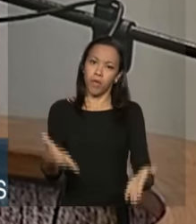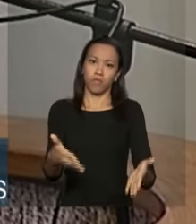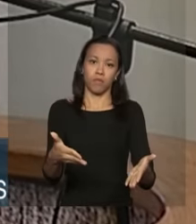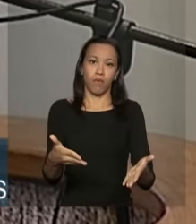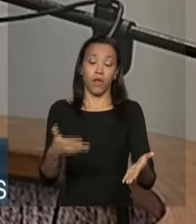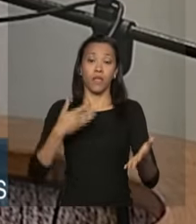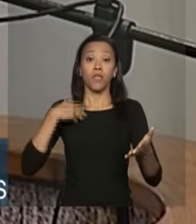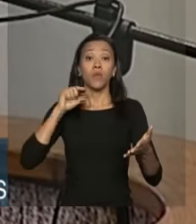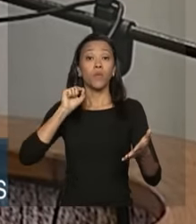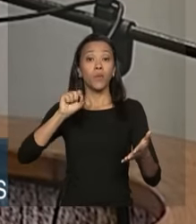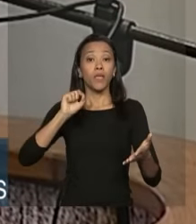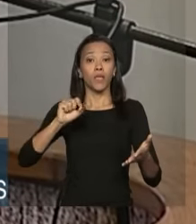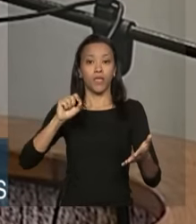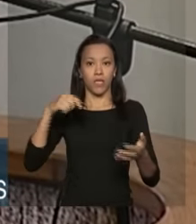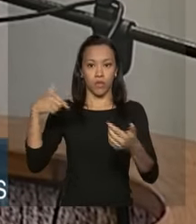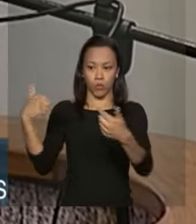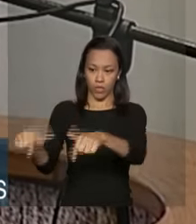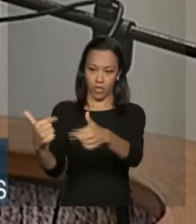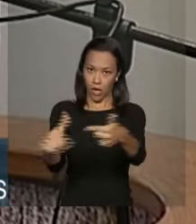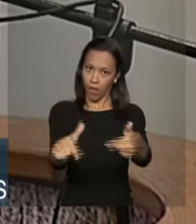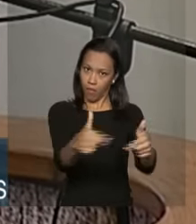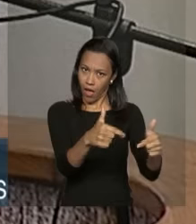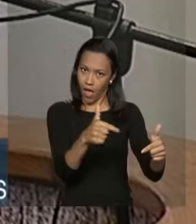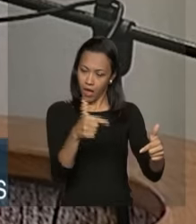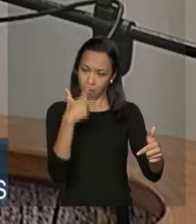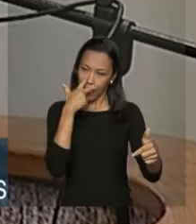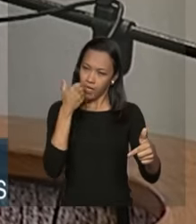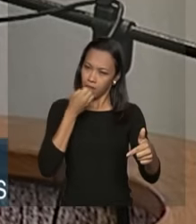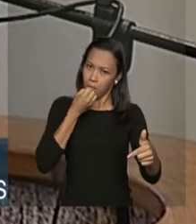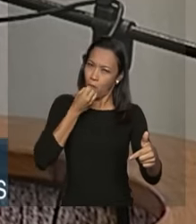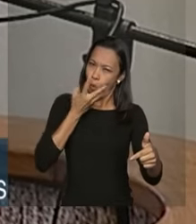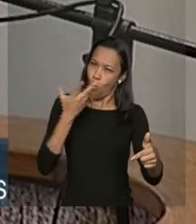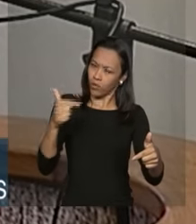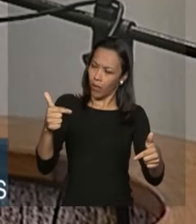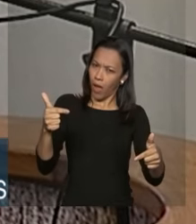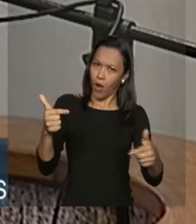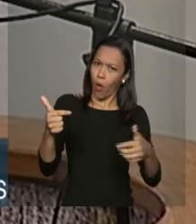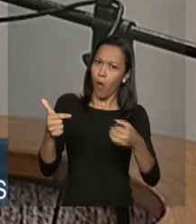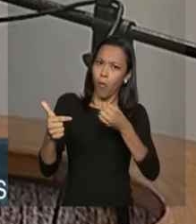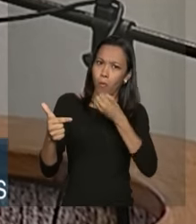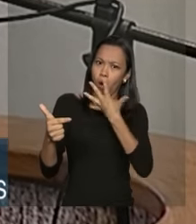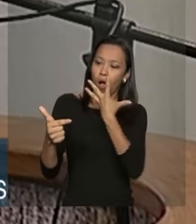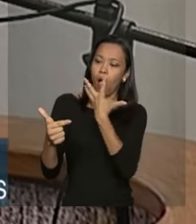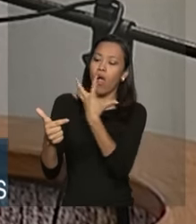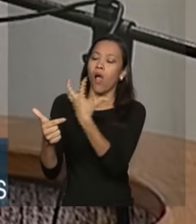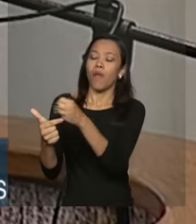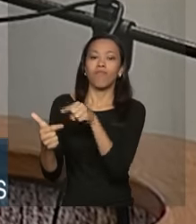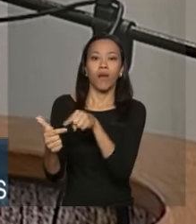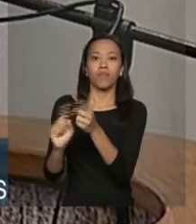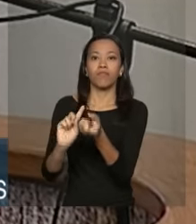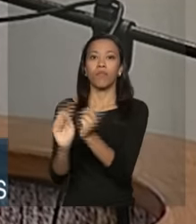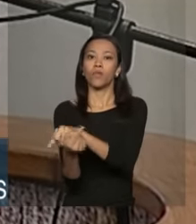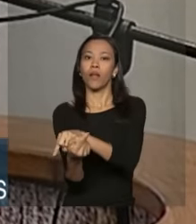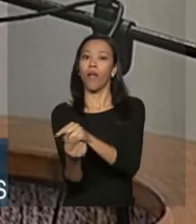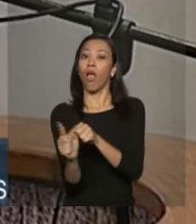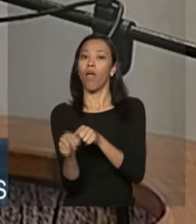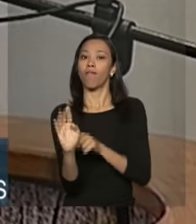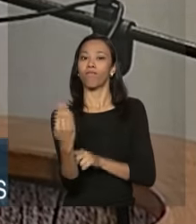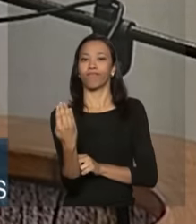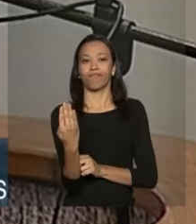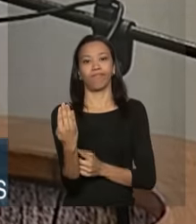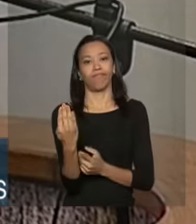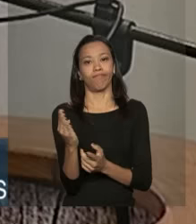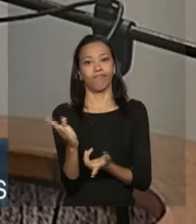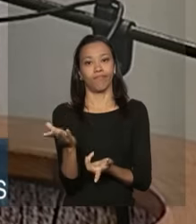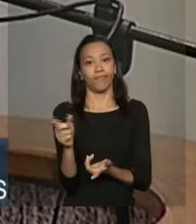que as ofertas de emprego que parecem boas demais a verdade são geralmente falsas